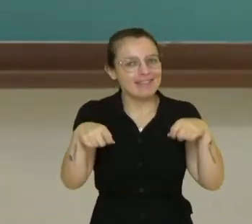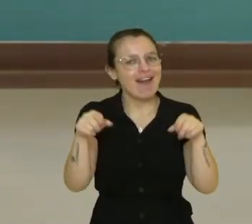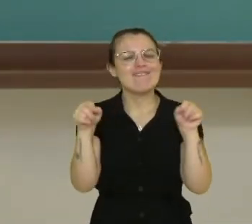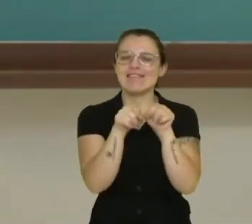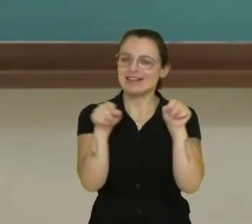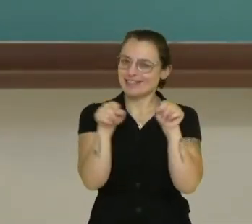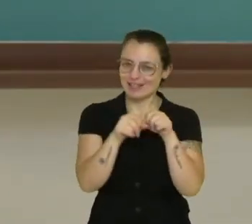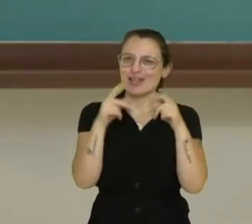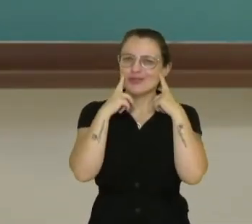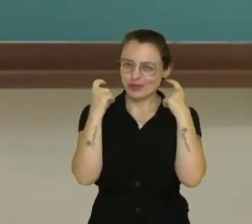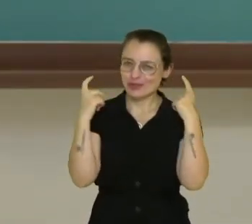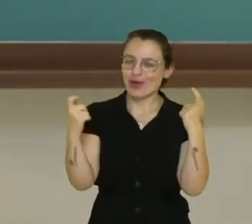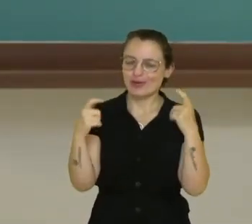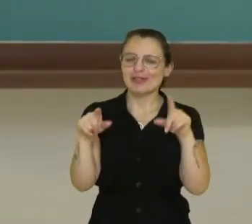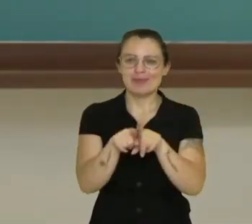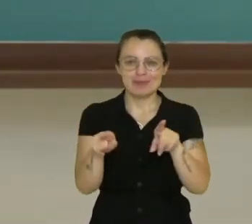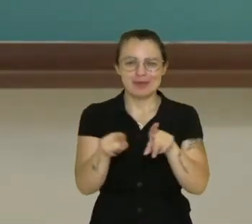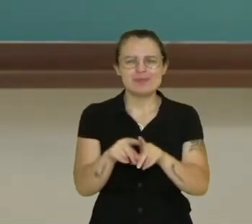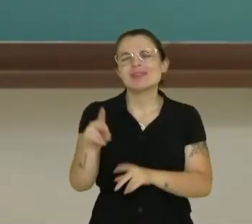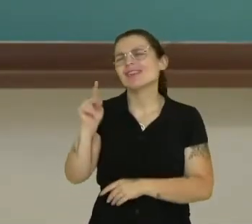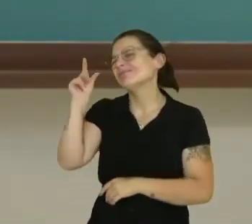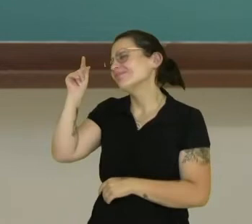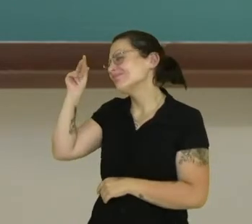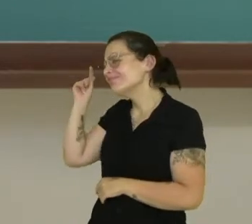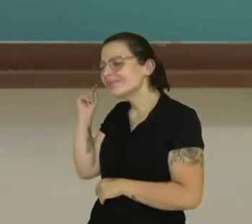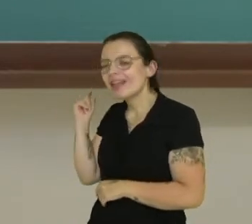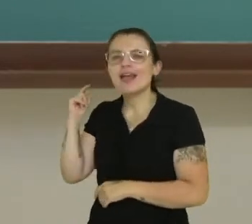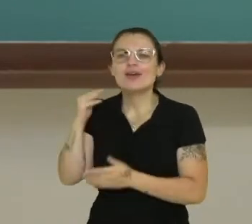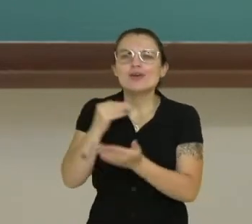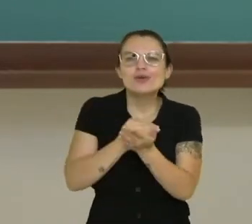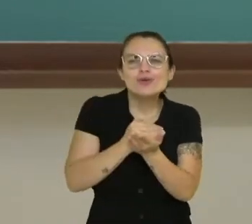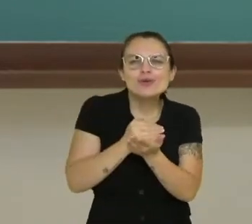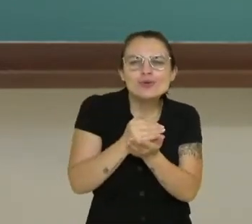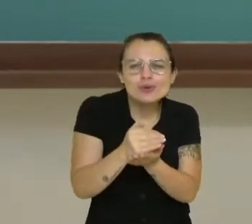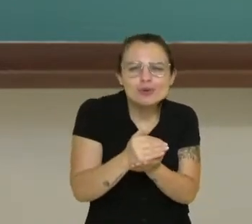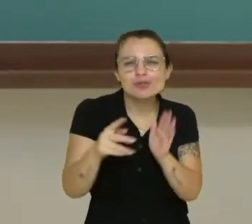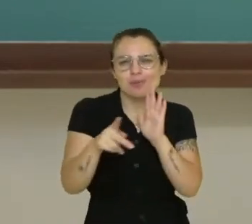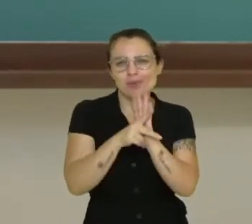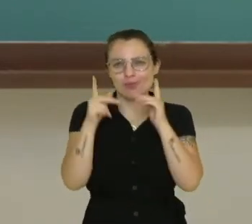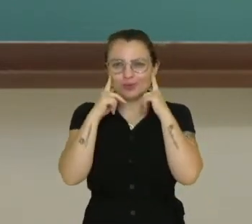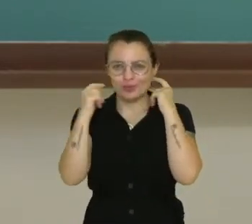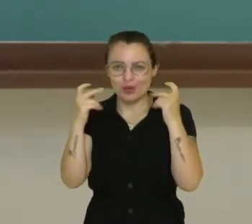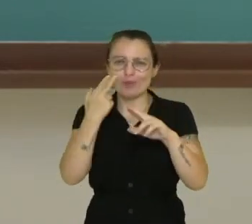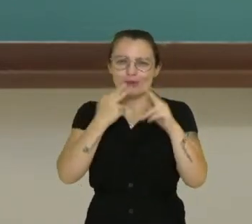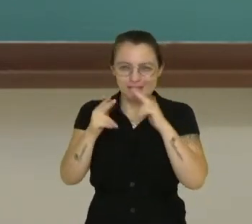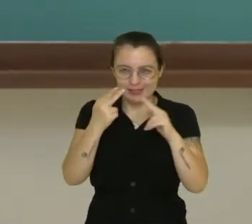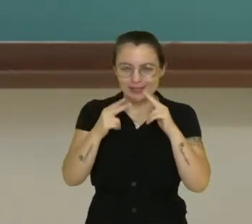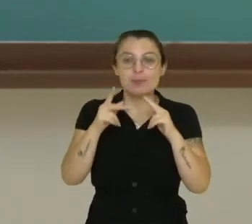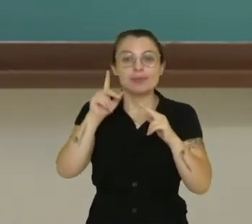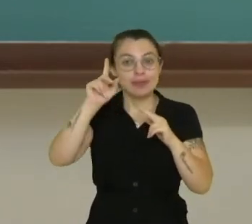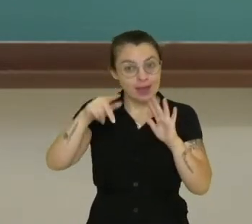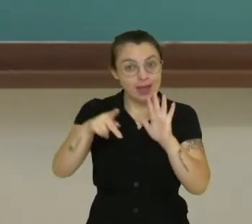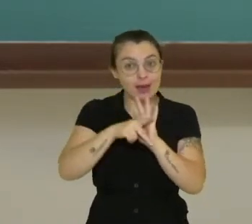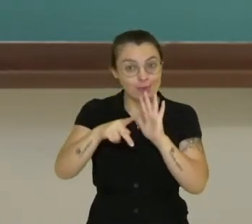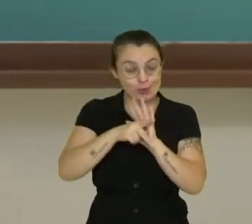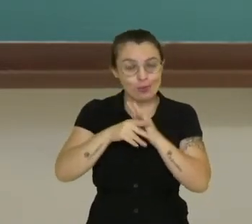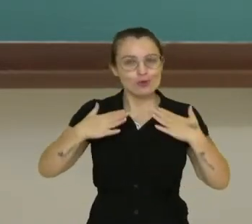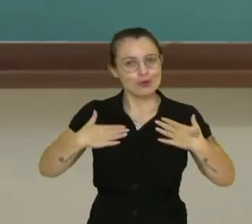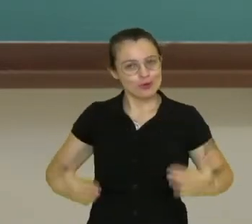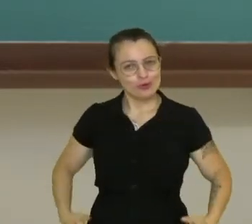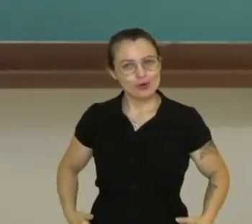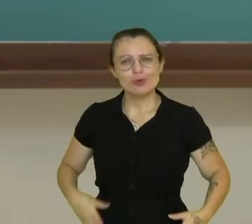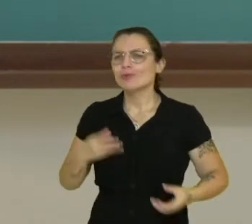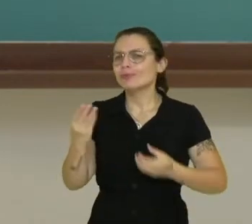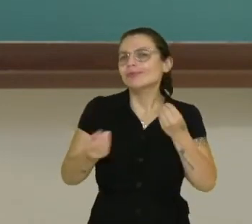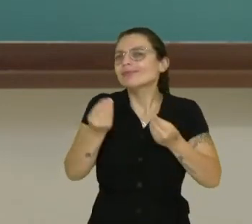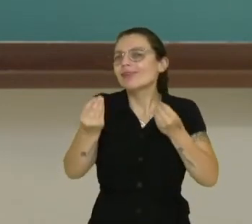das primeiras formas de manifestação musical do homem é a exploração do som produzido pelo corpo, a percussão